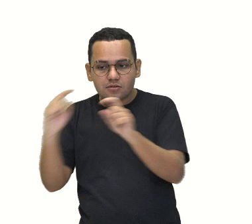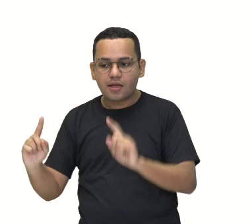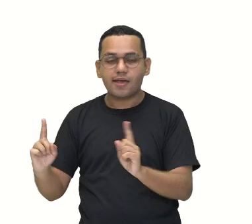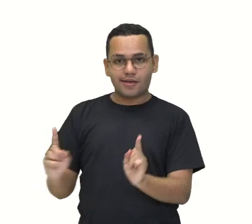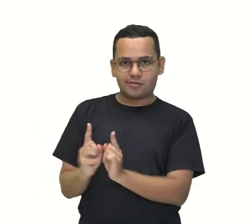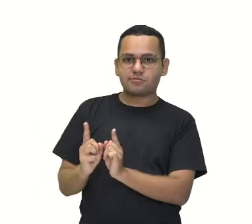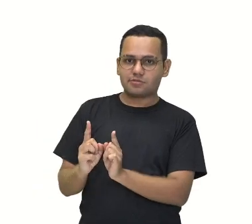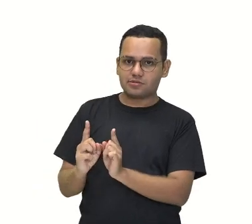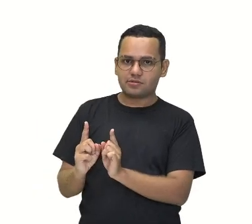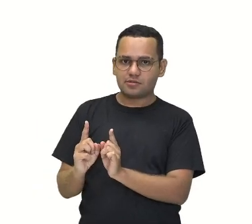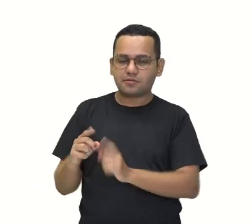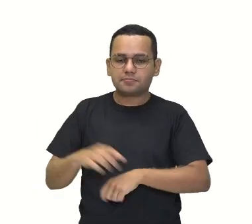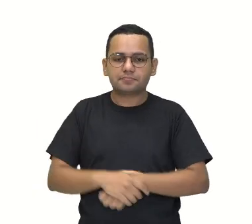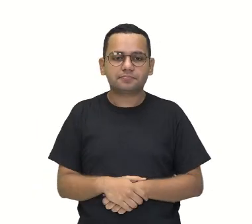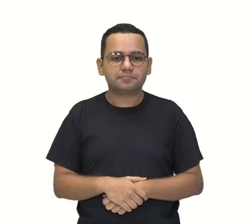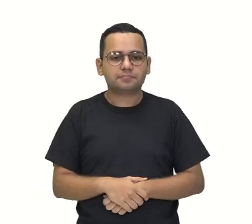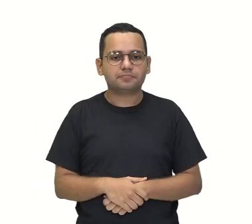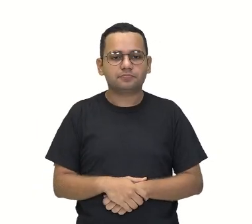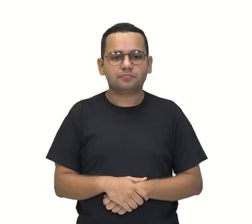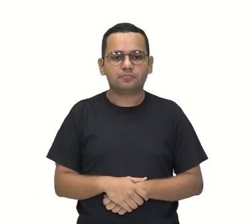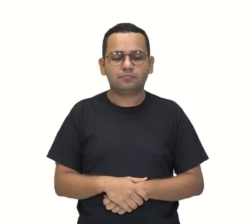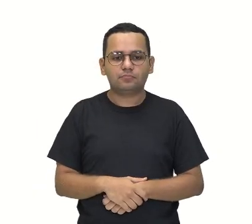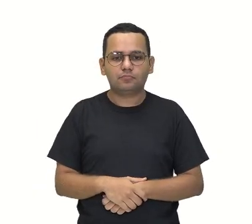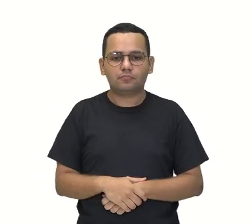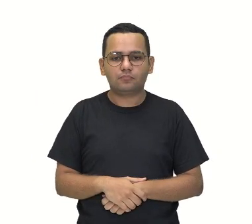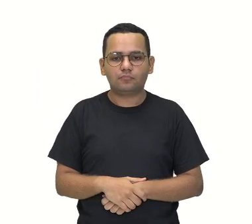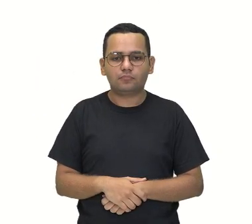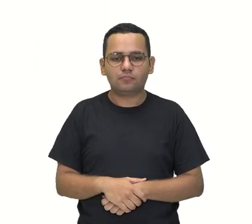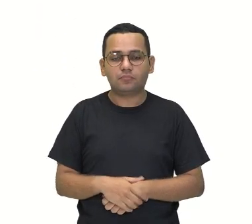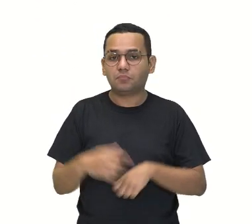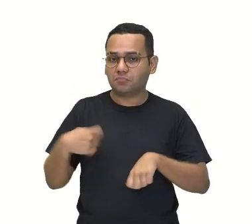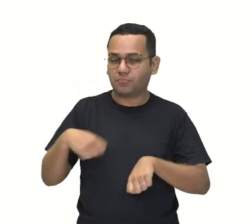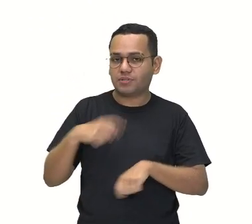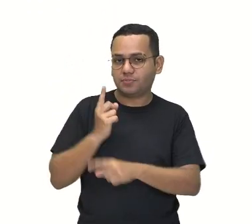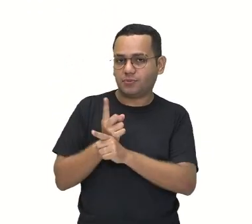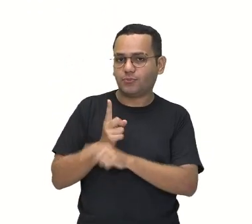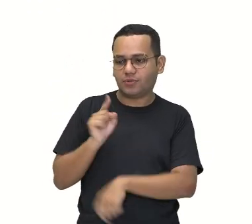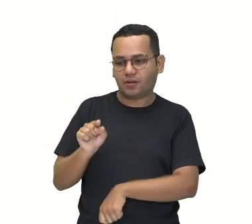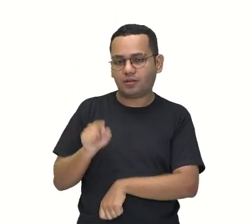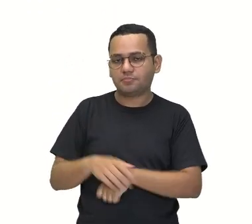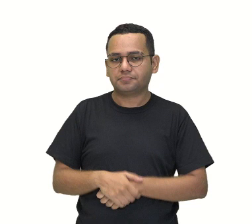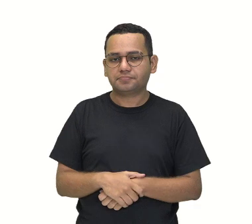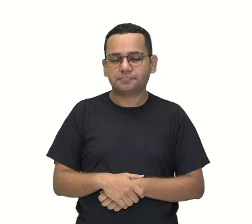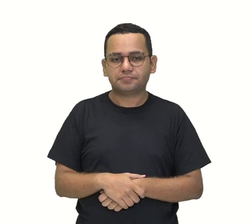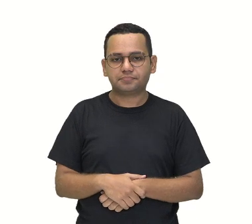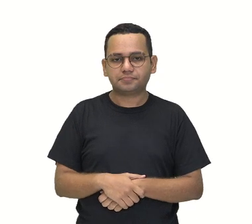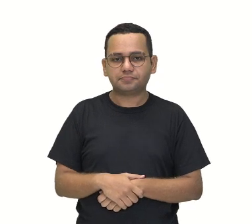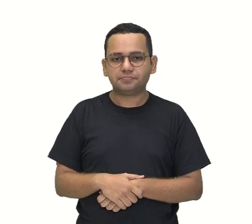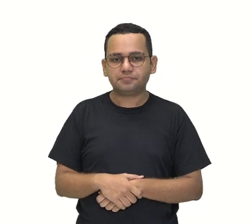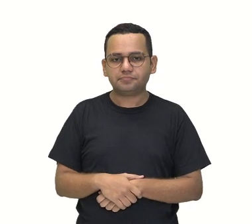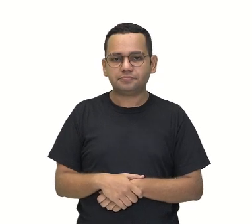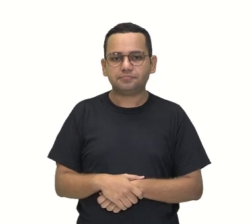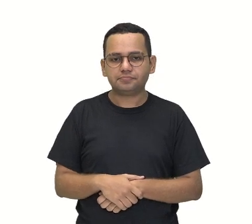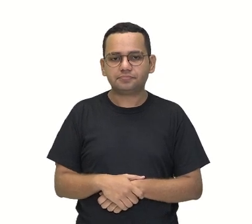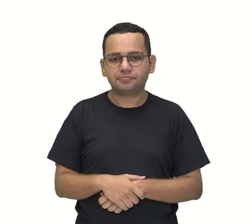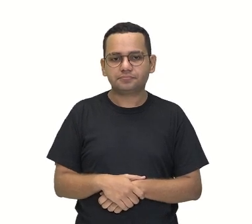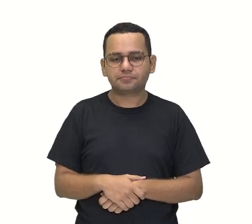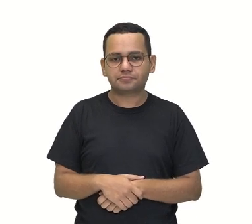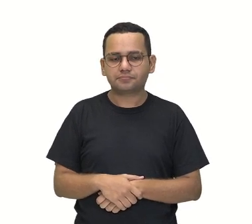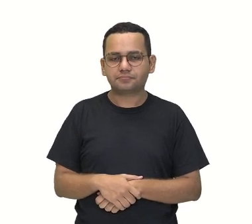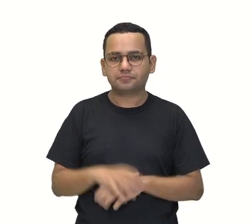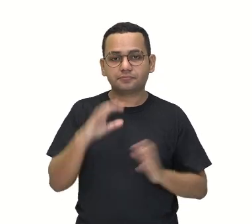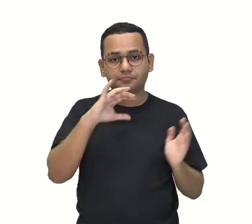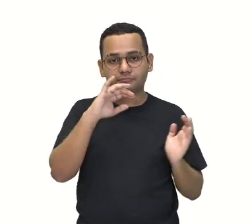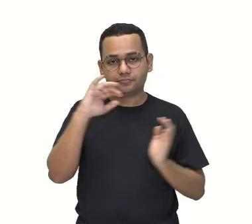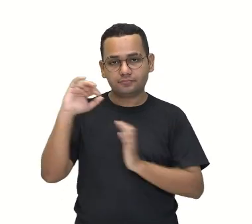equação reduzida. Então vamos lá, ainda não acabou a nossa atividade ainda. Vamos atrás agora da